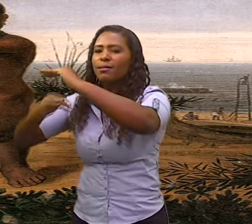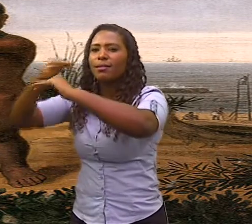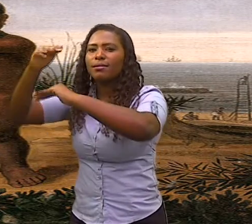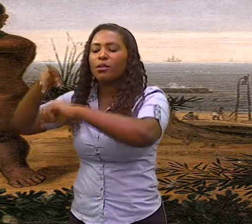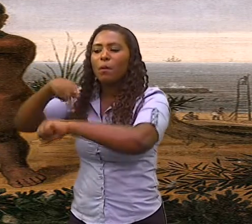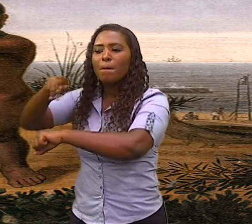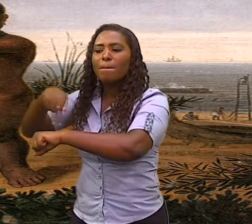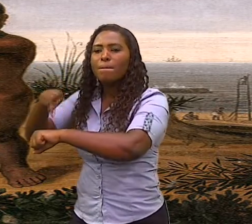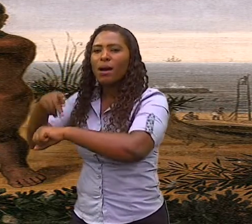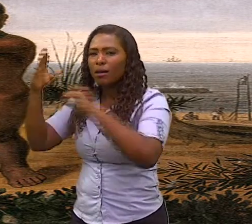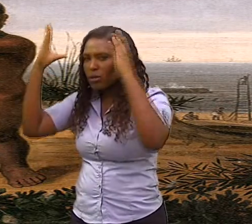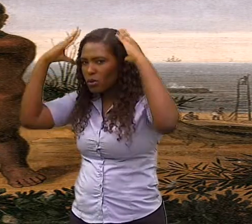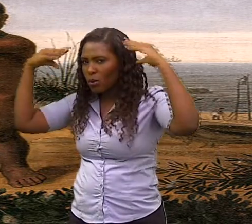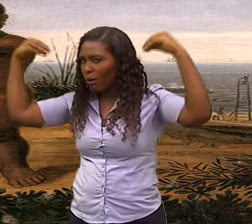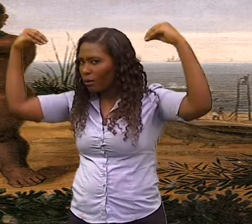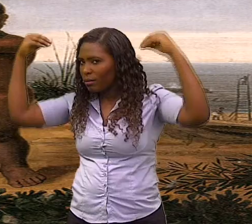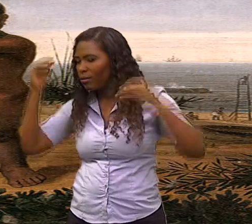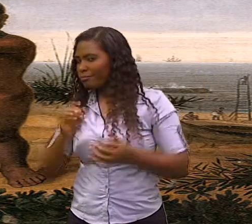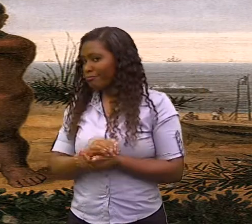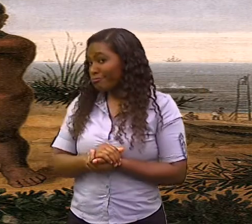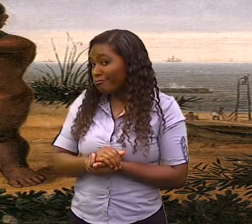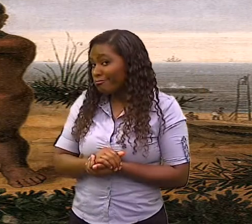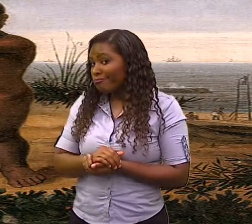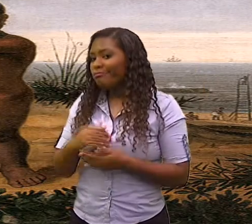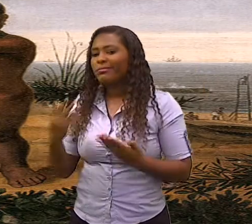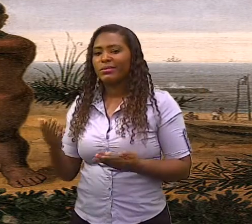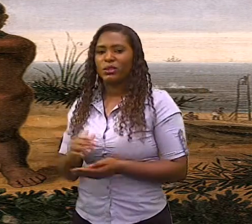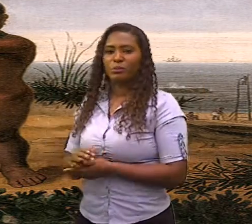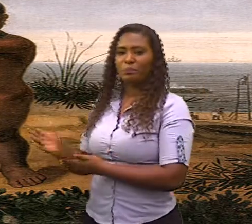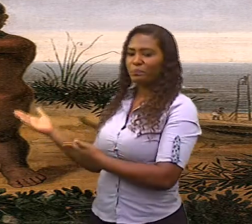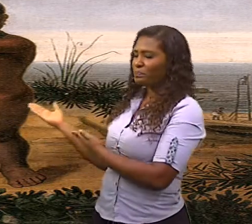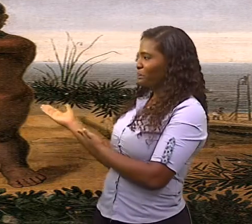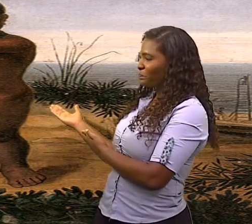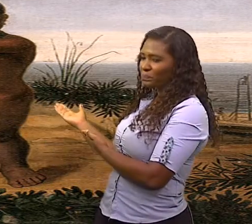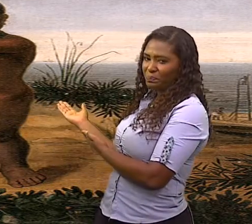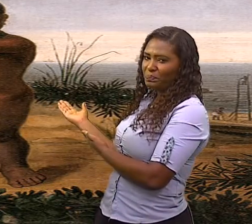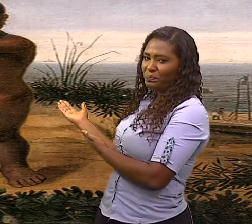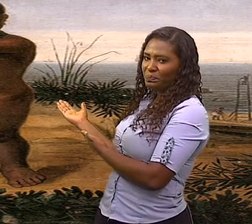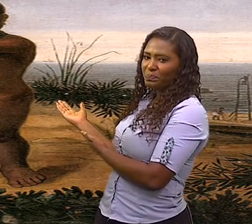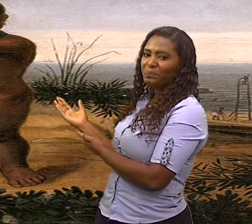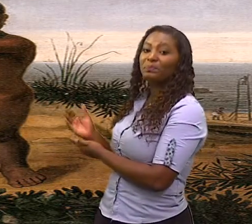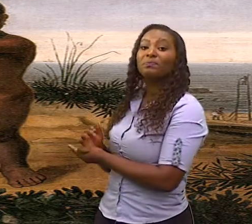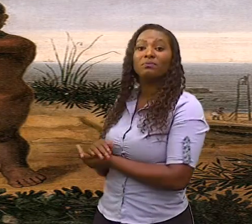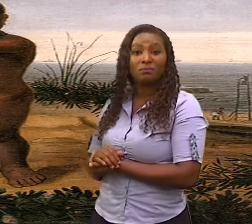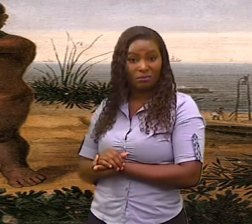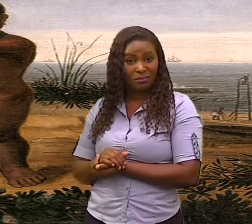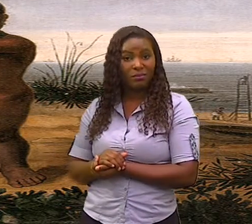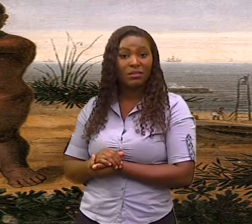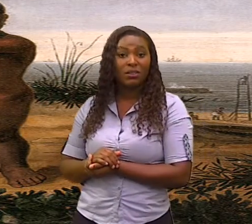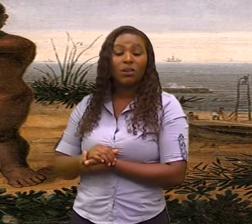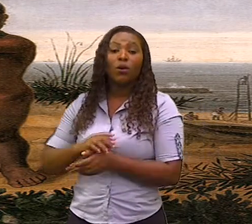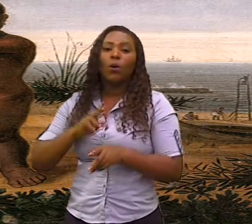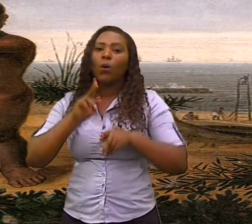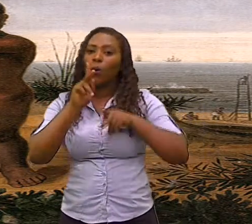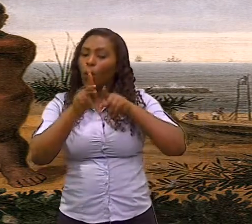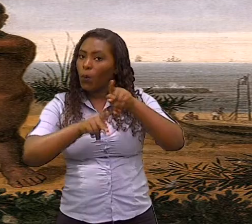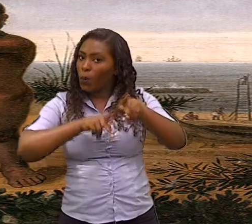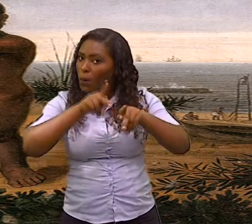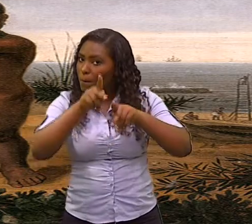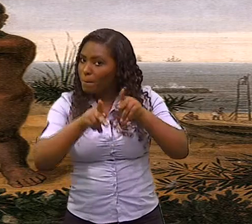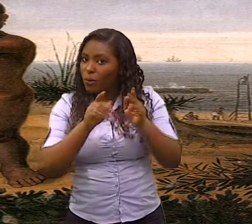artistas vinham, se observar a imagem atrás, eles vinham, retratavam, pintavam para